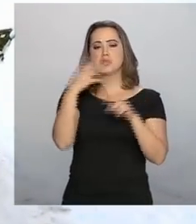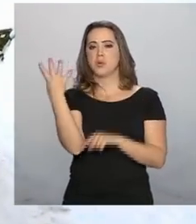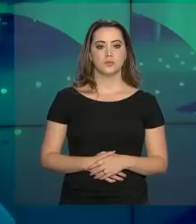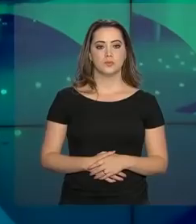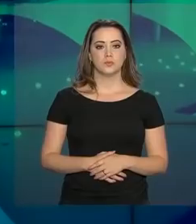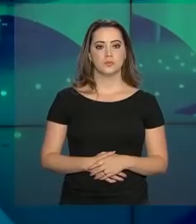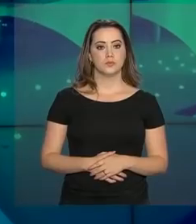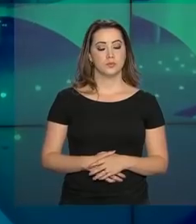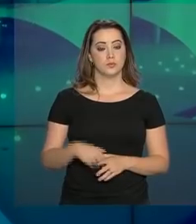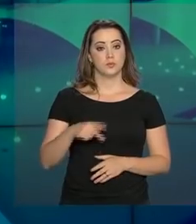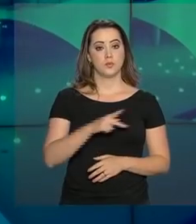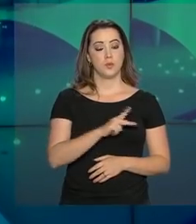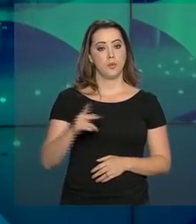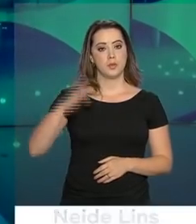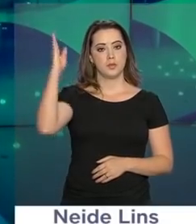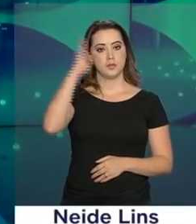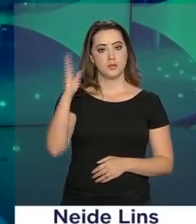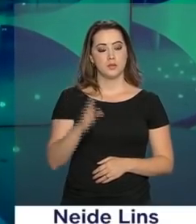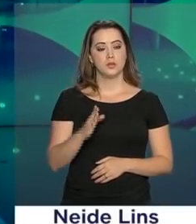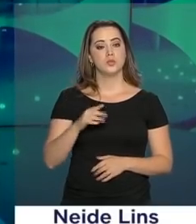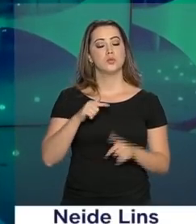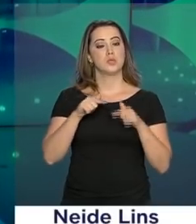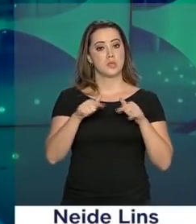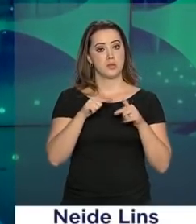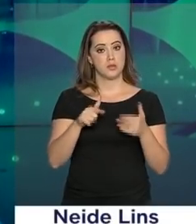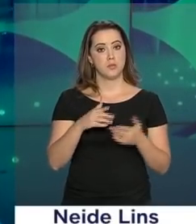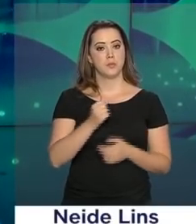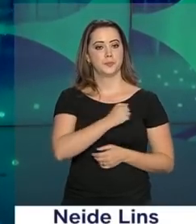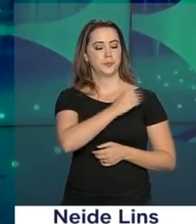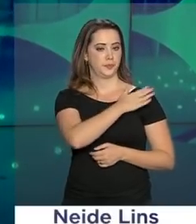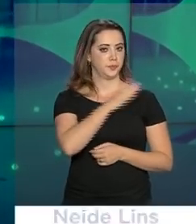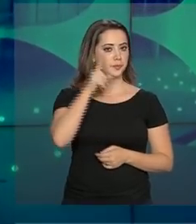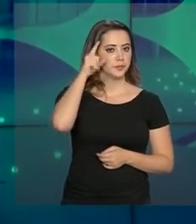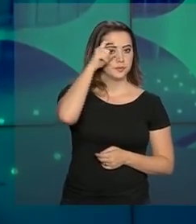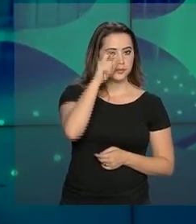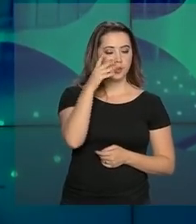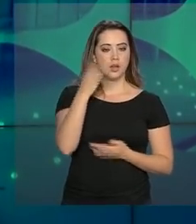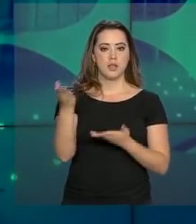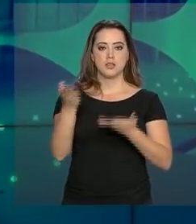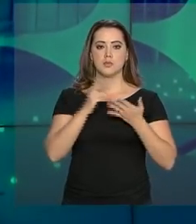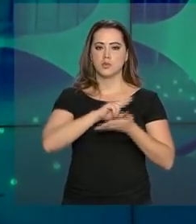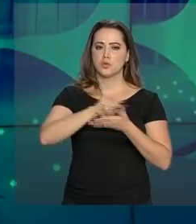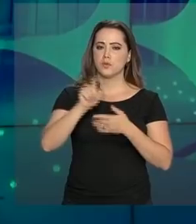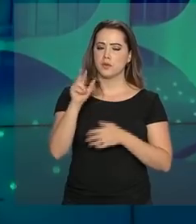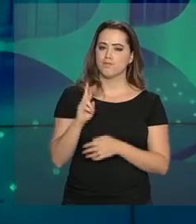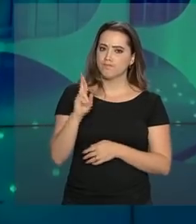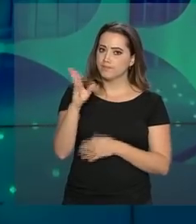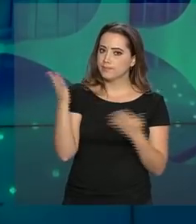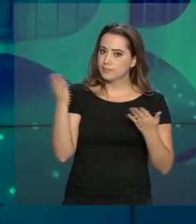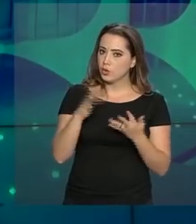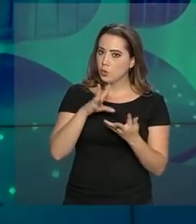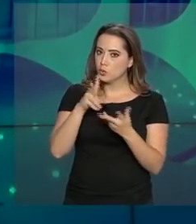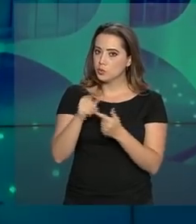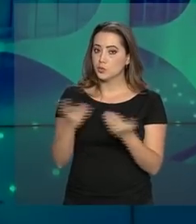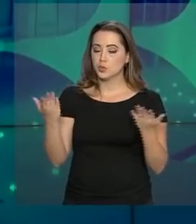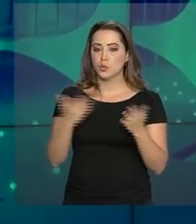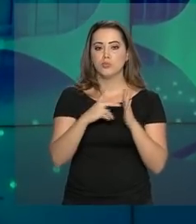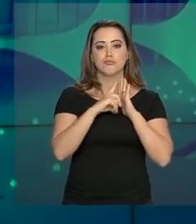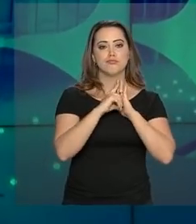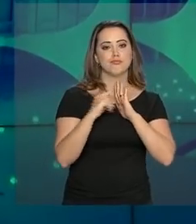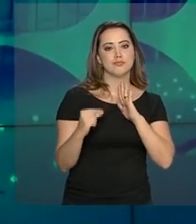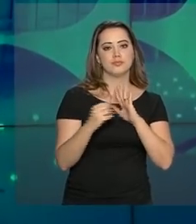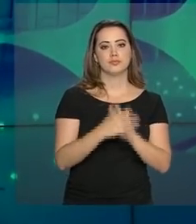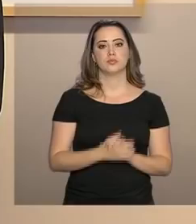industrial. O presidente da República em exercício, general Hamilton Mourão, recebeu várias autoridades internacionais hoje no Palácio